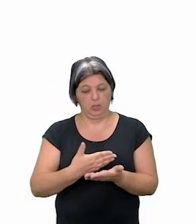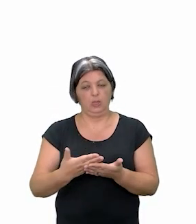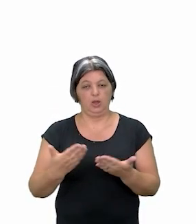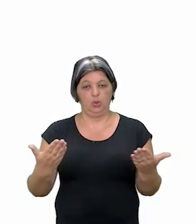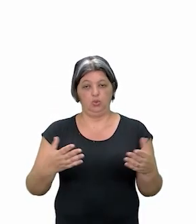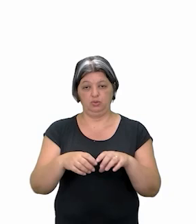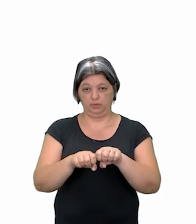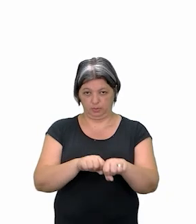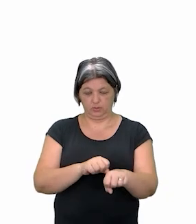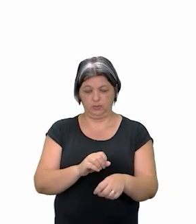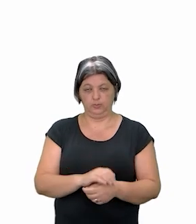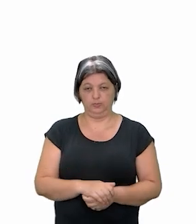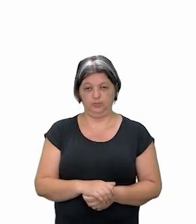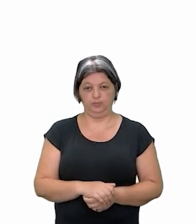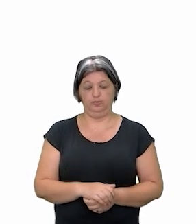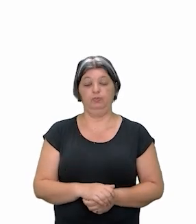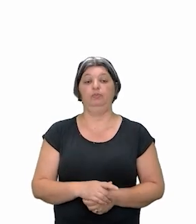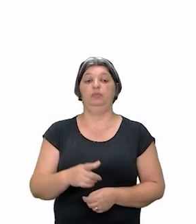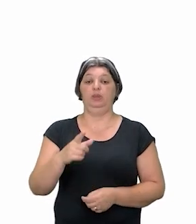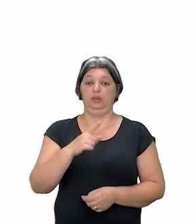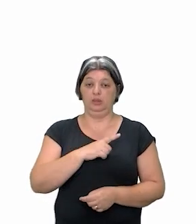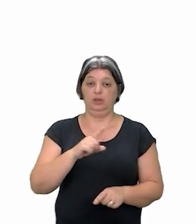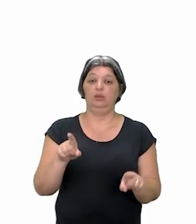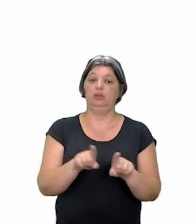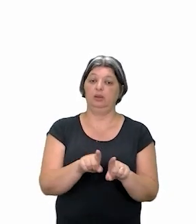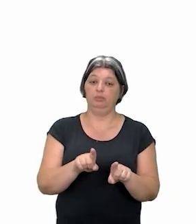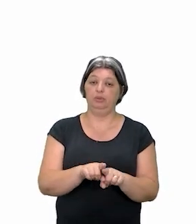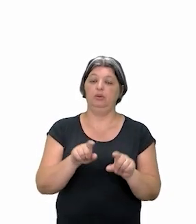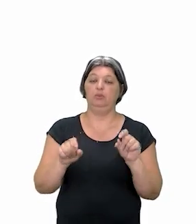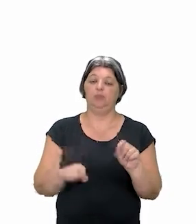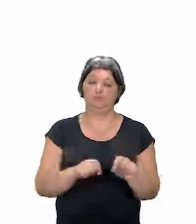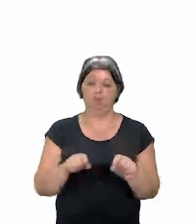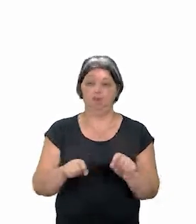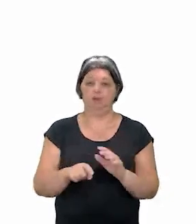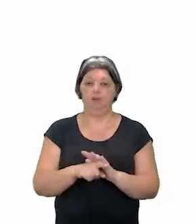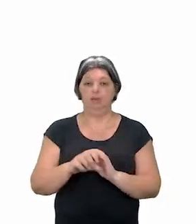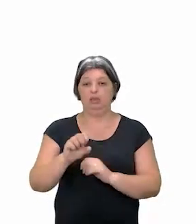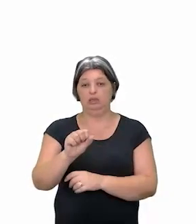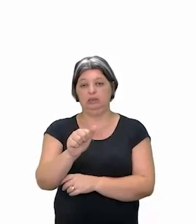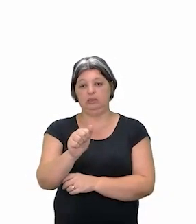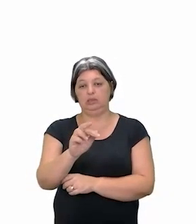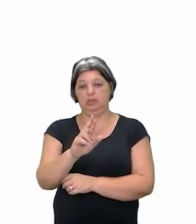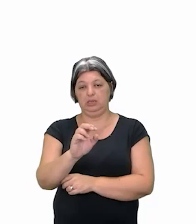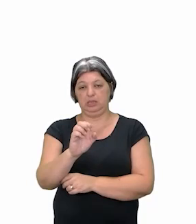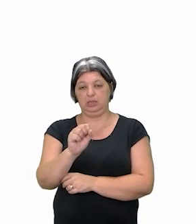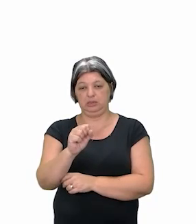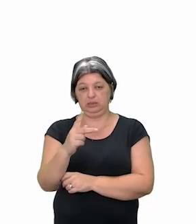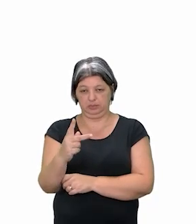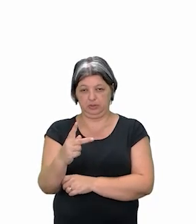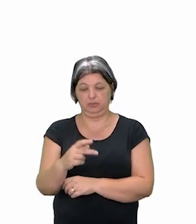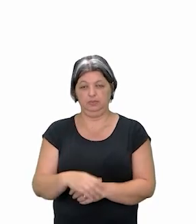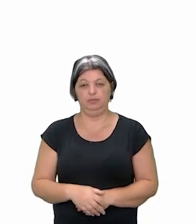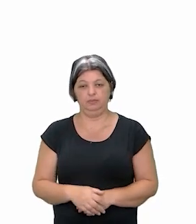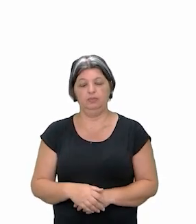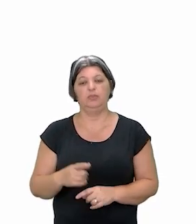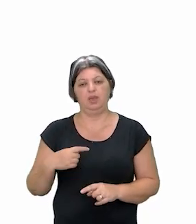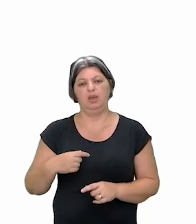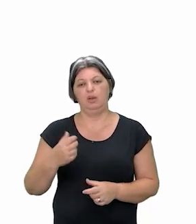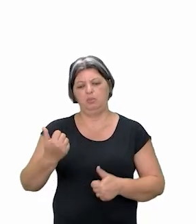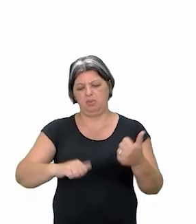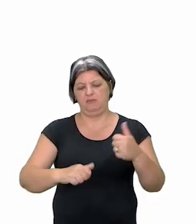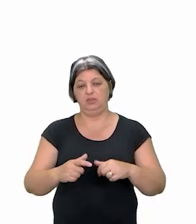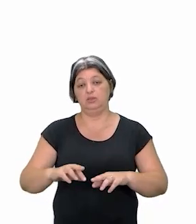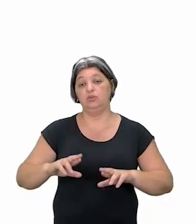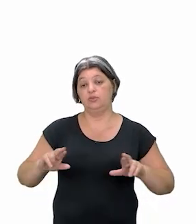nossa formação. Tem também, né, do outro lado aqui desse esquema, o SARESP. O SARESP é uma prova um pouco diferente, uma avaliação diferente. Ela